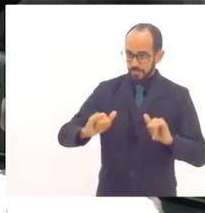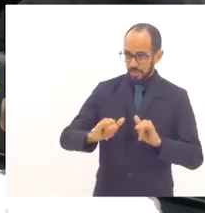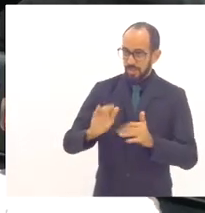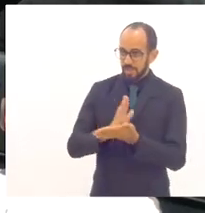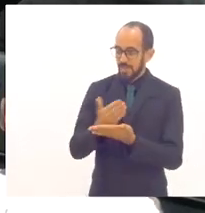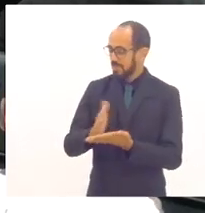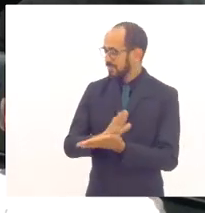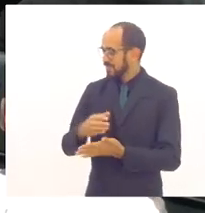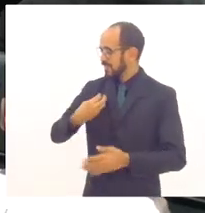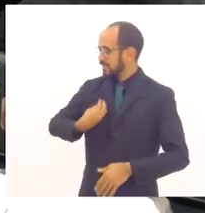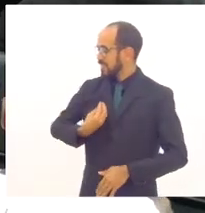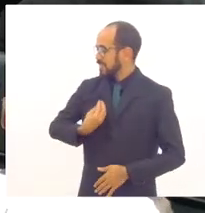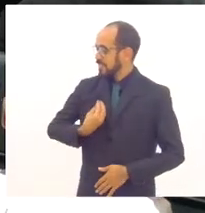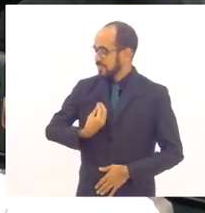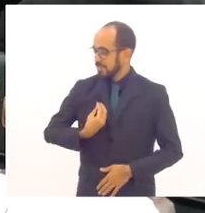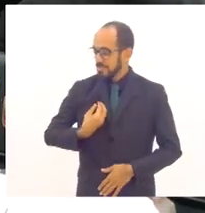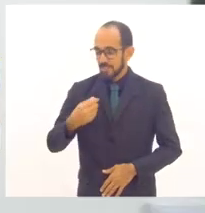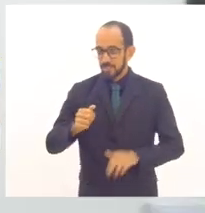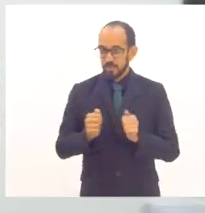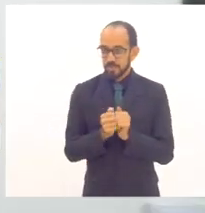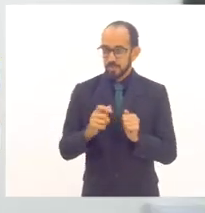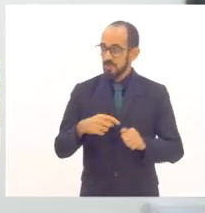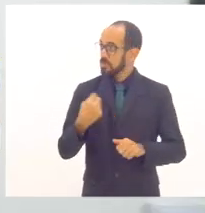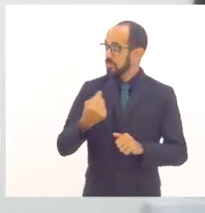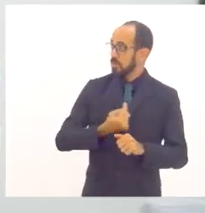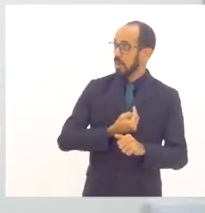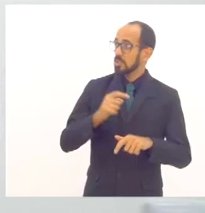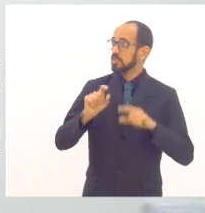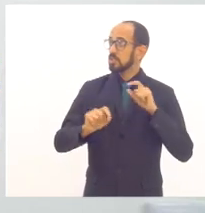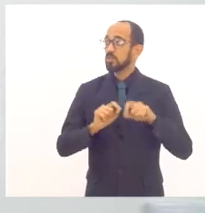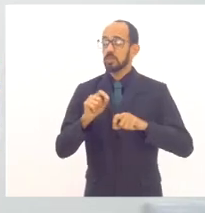presenças aqui entre nós. Então,